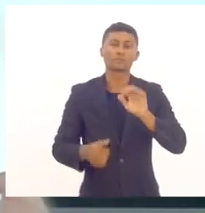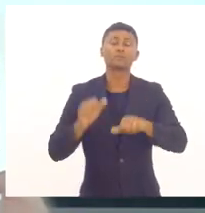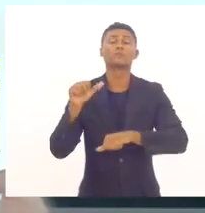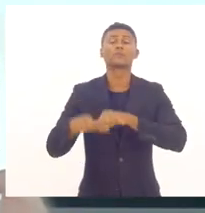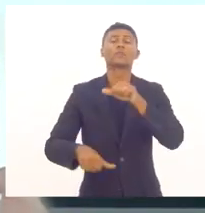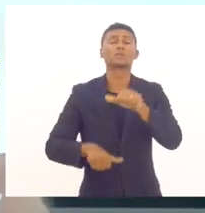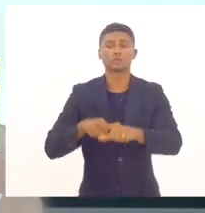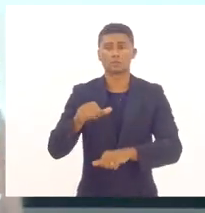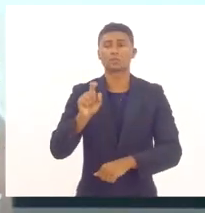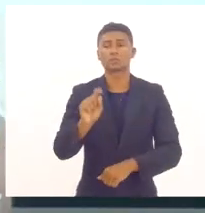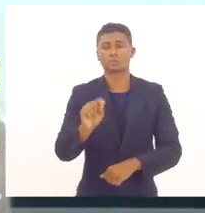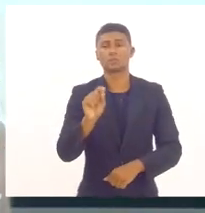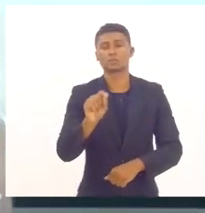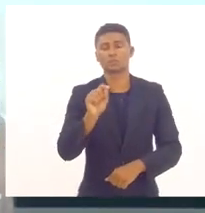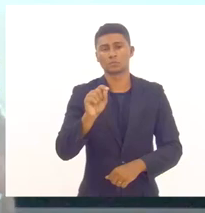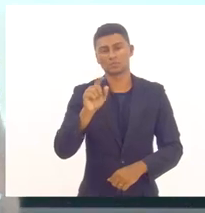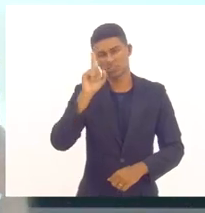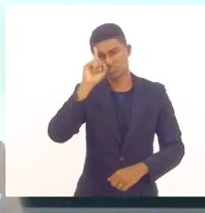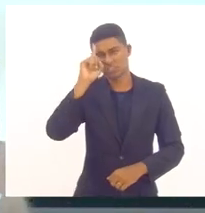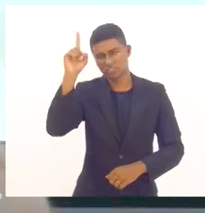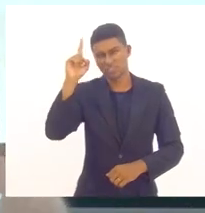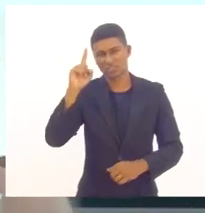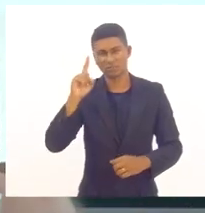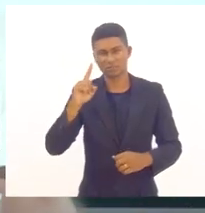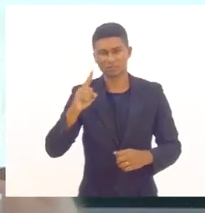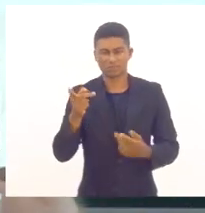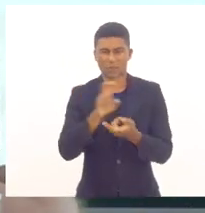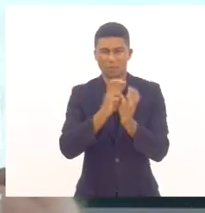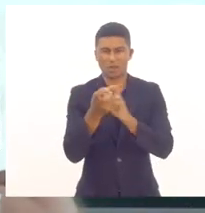que muda, que fala que muda o dia do capoeira, eu